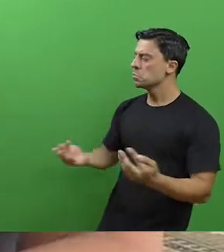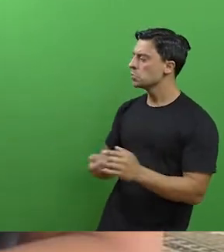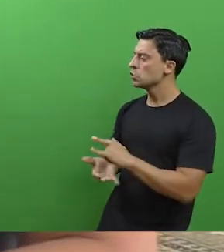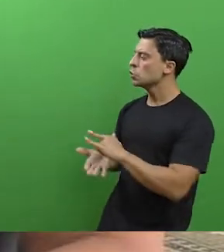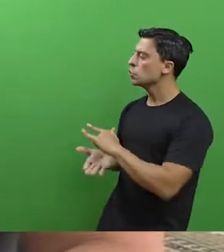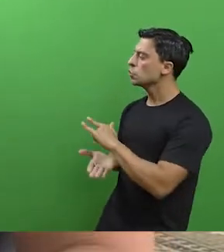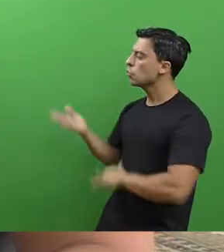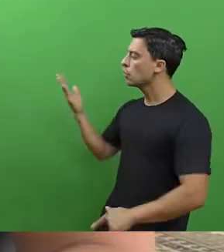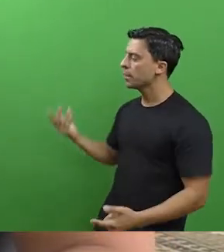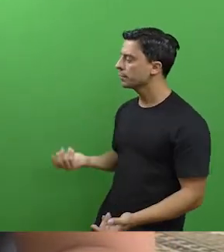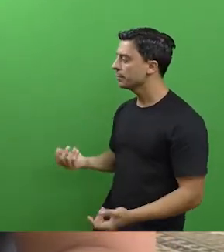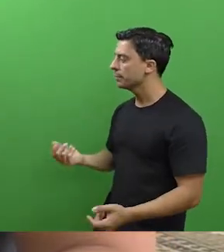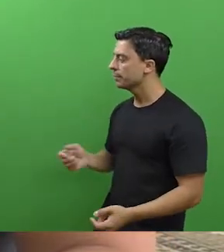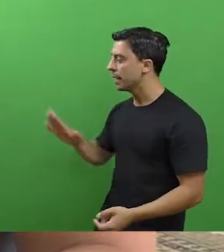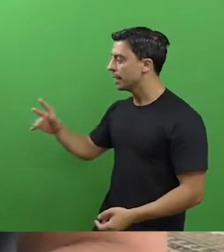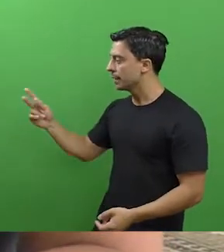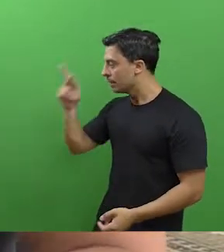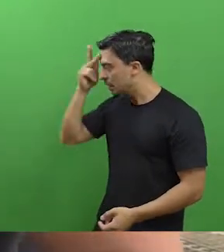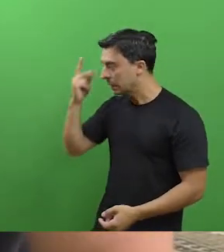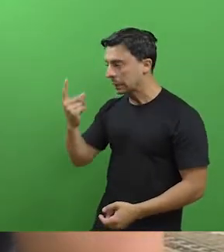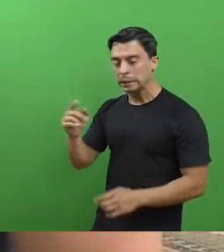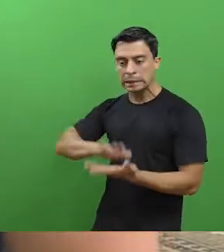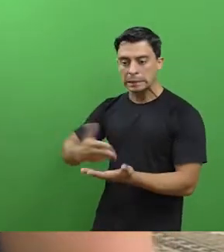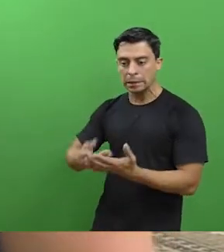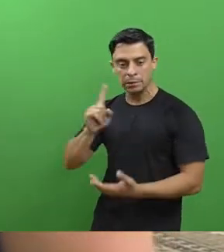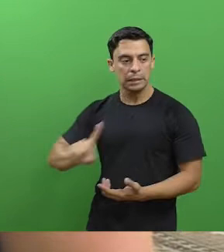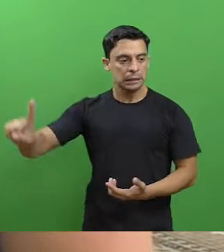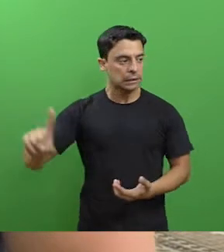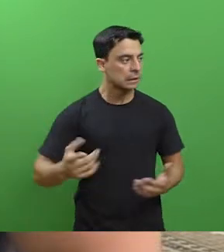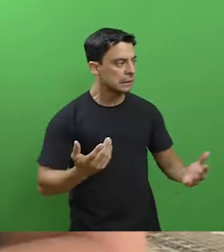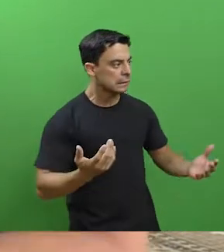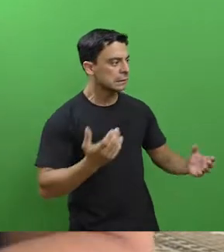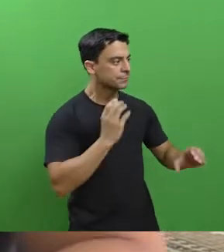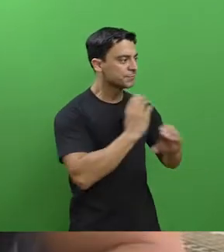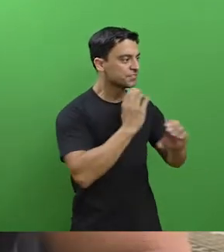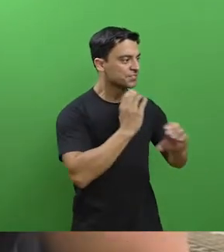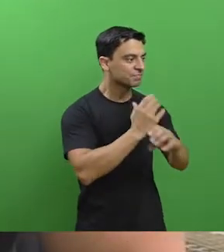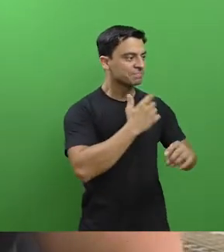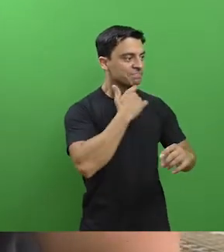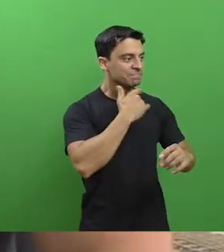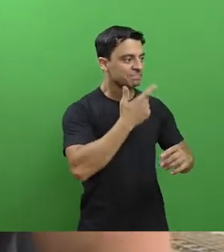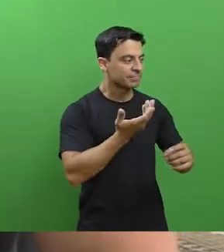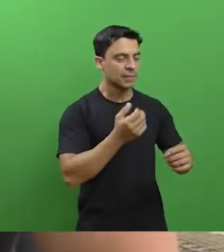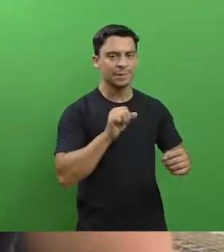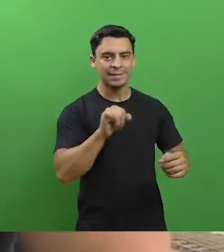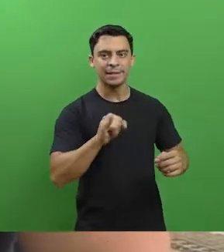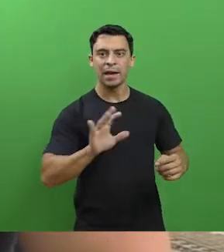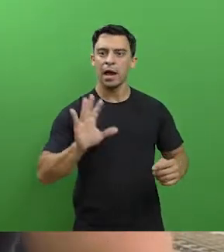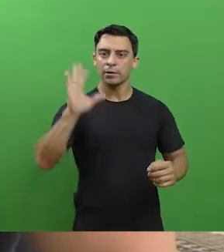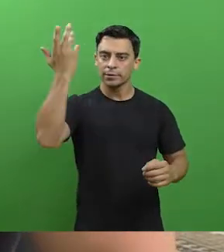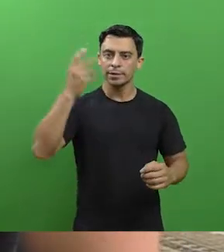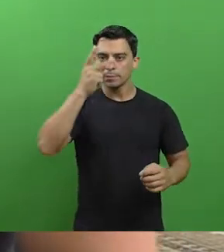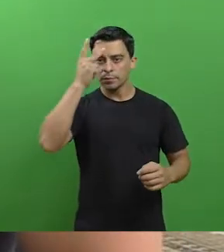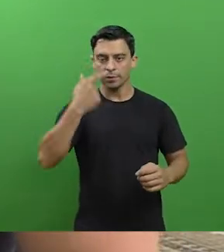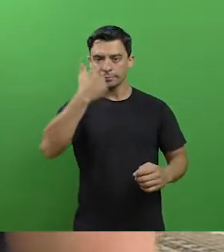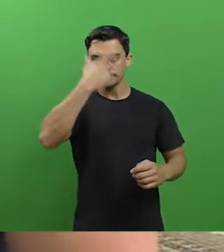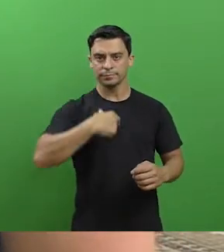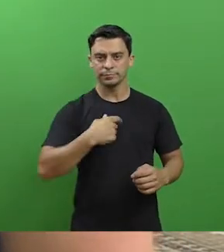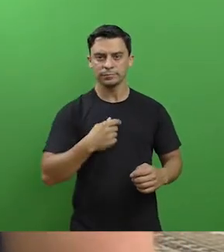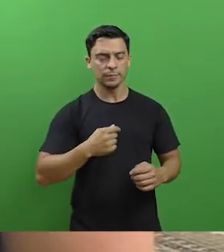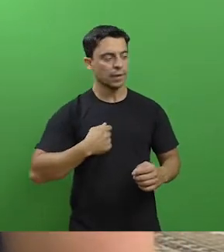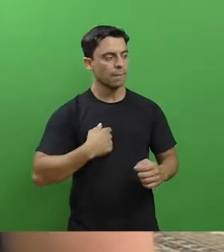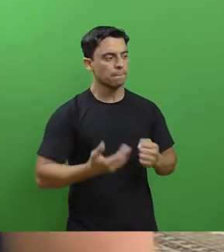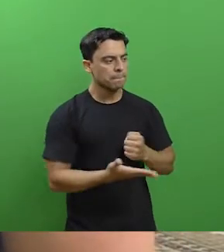e como as pessoas não sabem a língua de sinais, fica naquela e às vezes não consegue. Então, se souber o básico, cada um souber o básico, já dá para poder atender